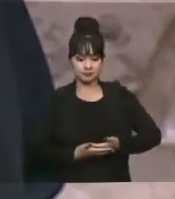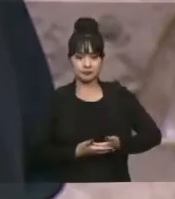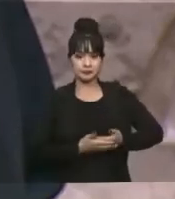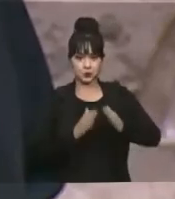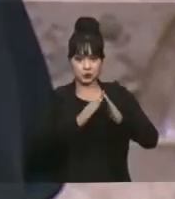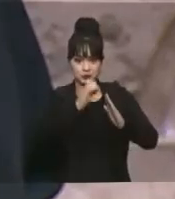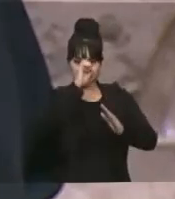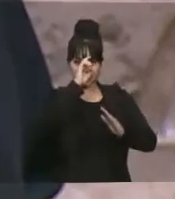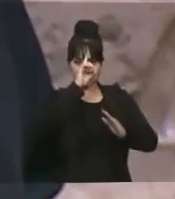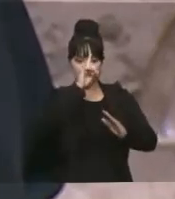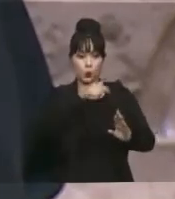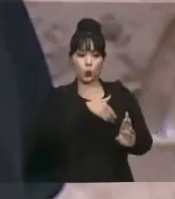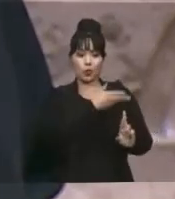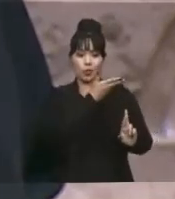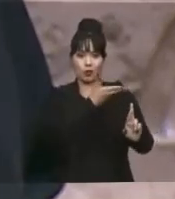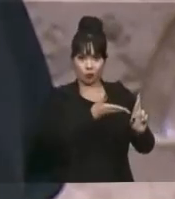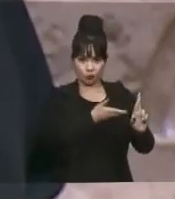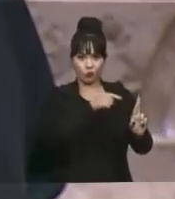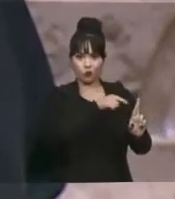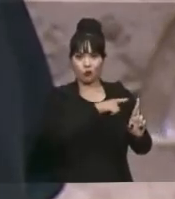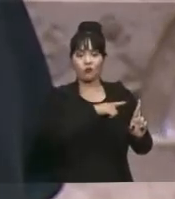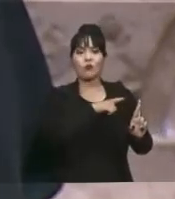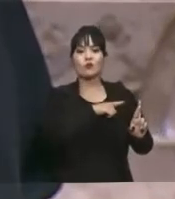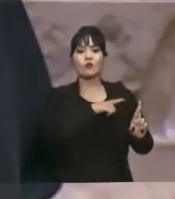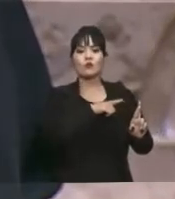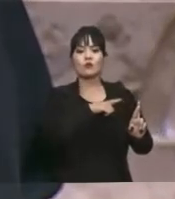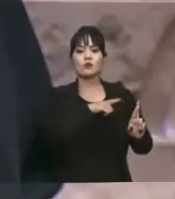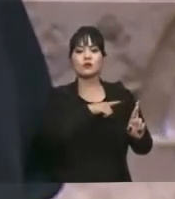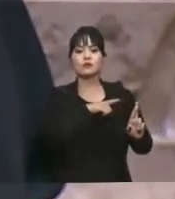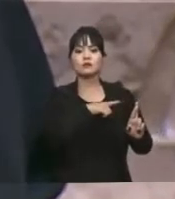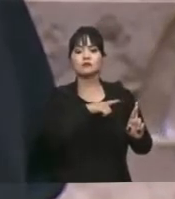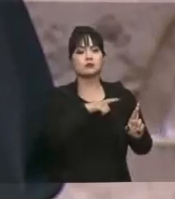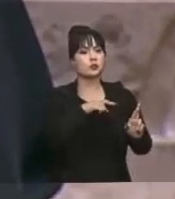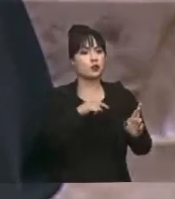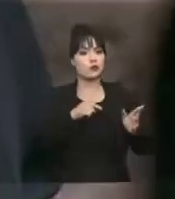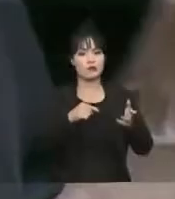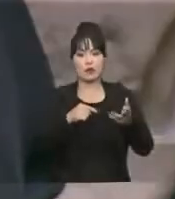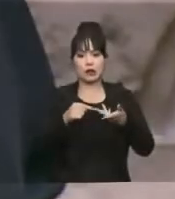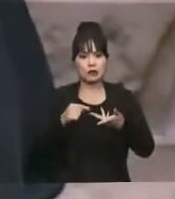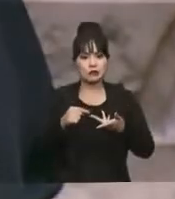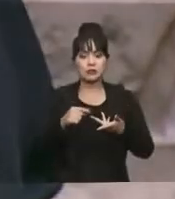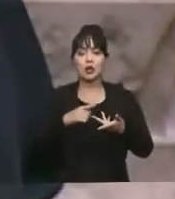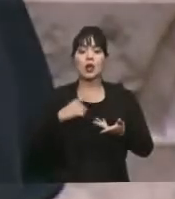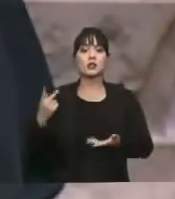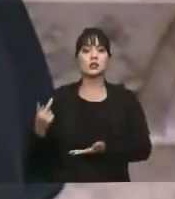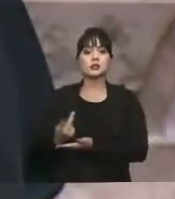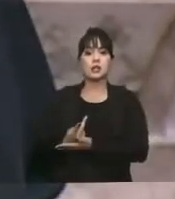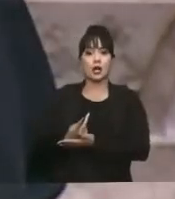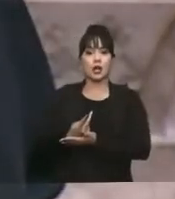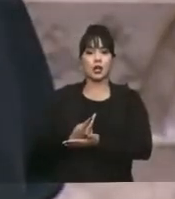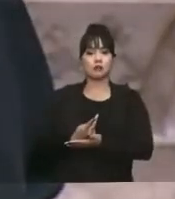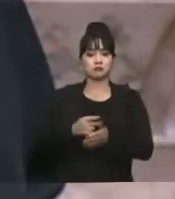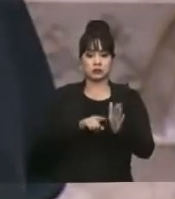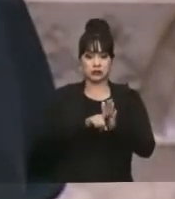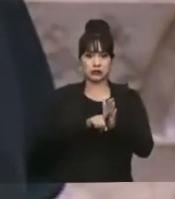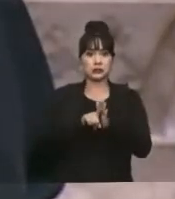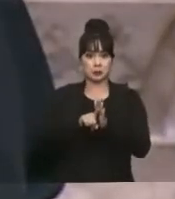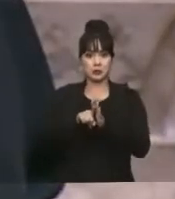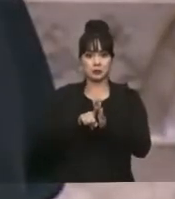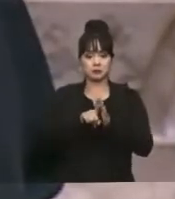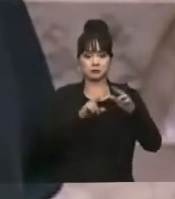determinou a condição do réu debaixo de varas, entre aspas, para realizar exame de DNA.